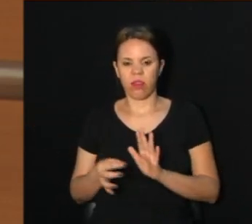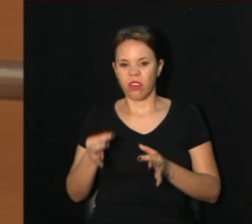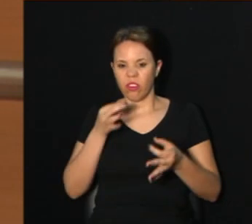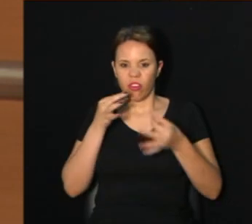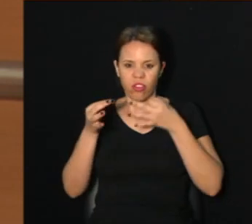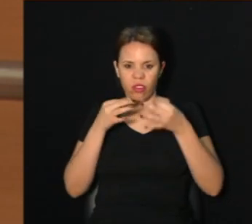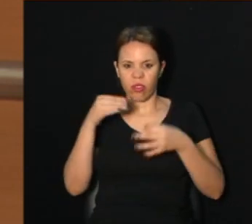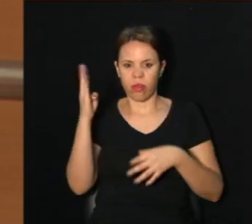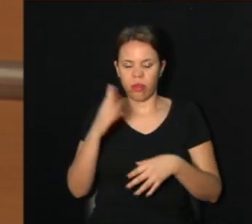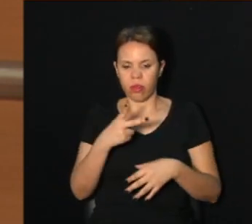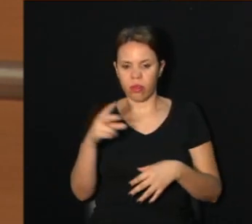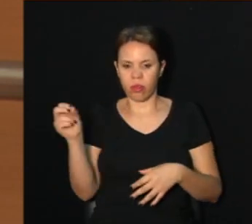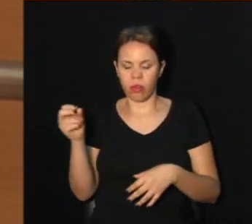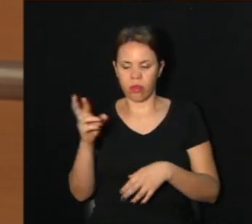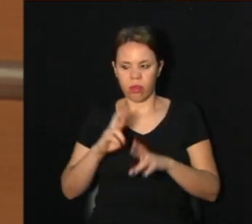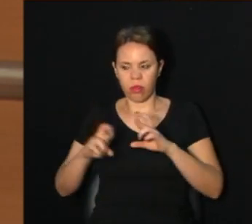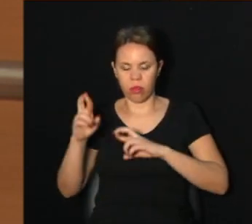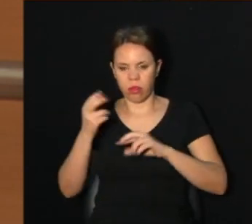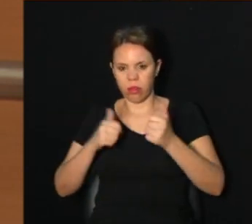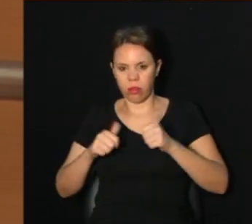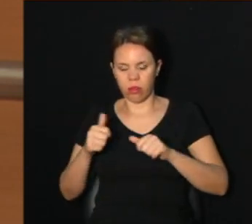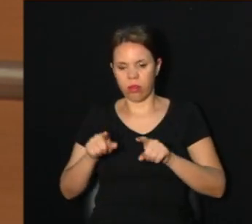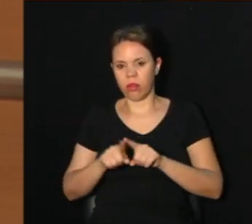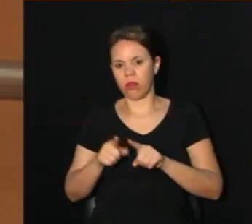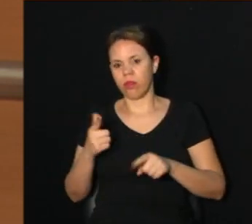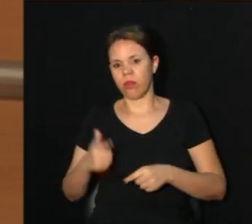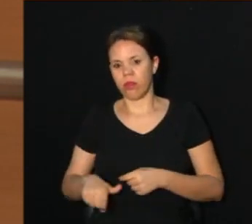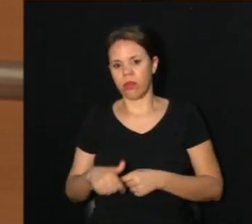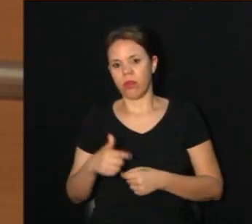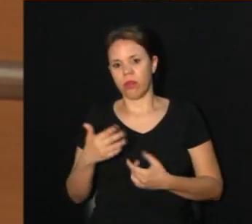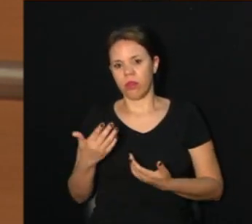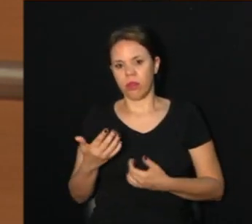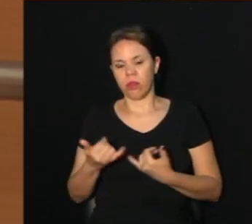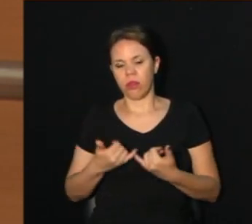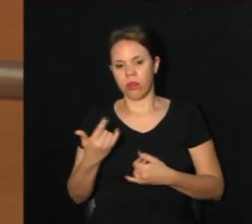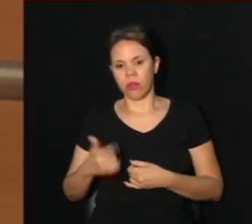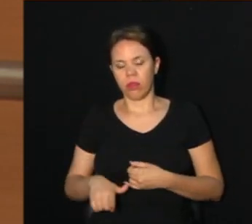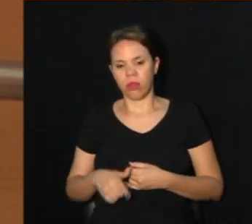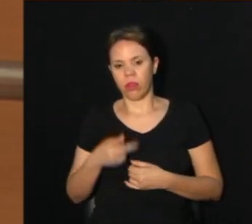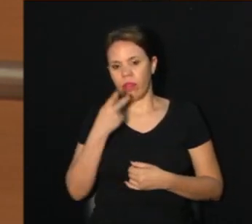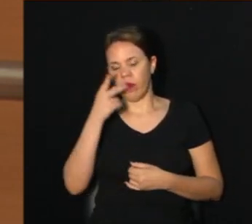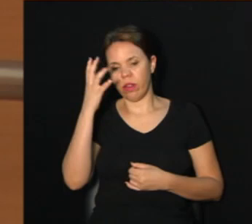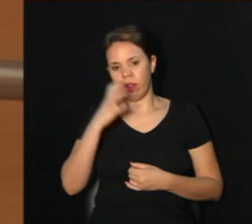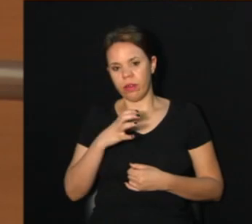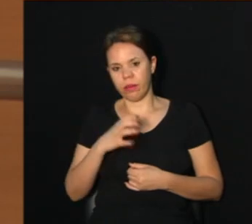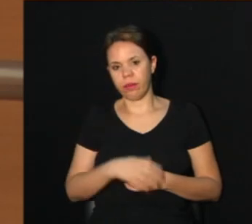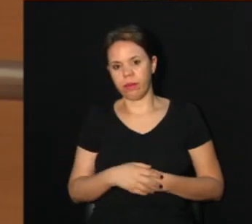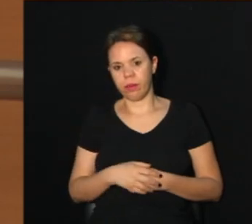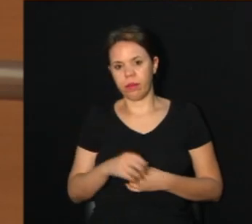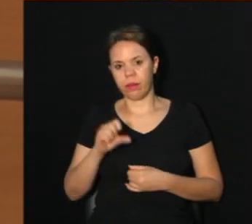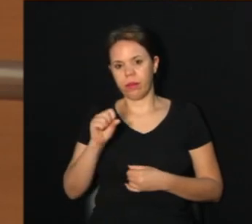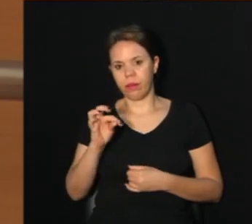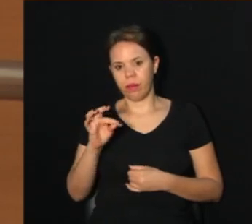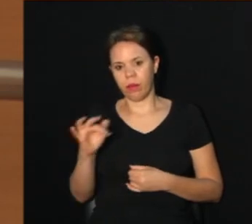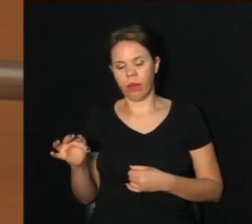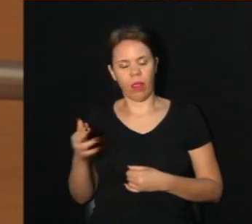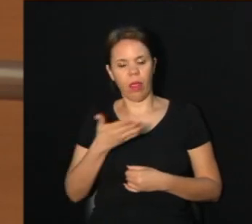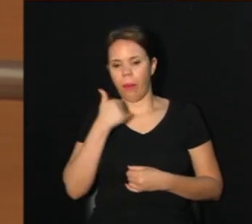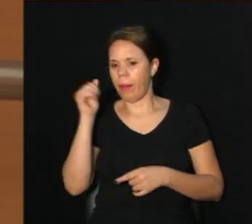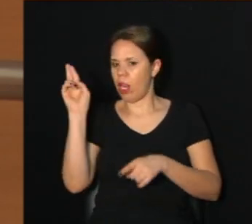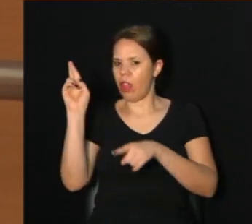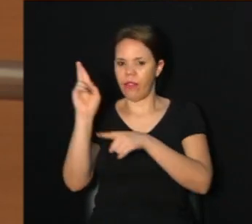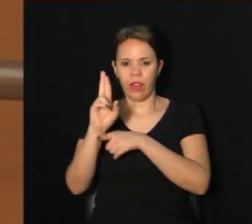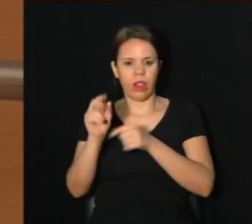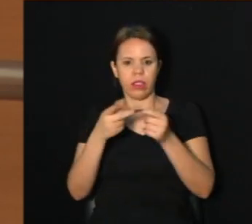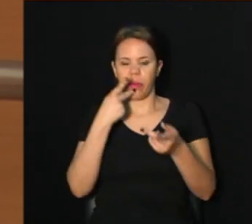200. Tem que ser revista e, vou brincar mais uma vez, mas falando sério, o STF não é a melhor referência para dizer